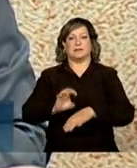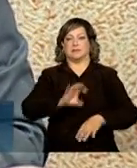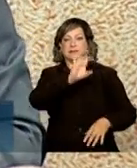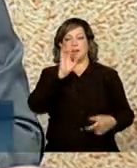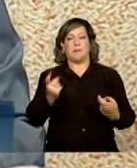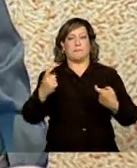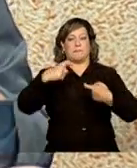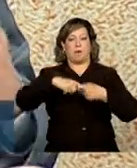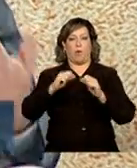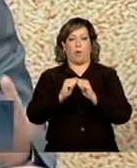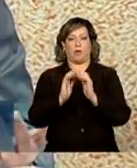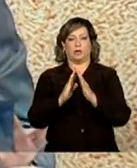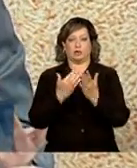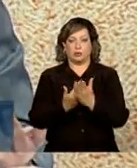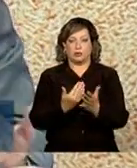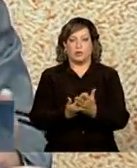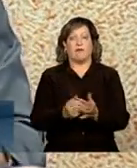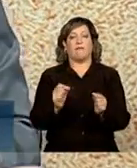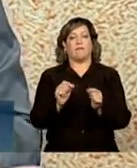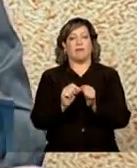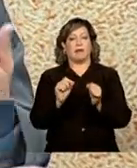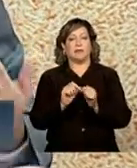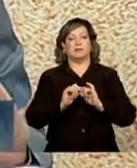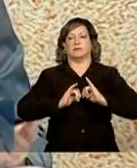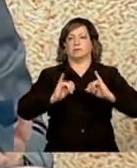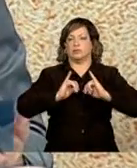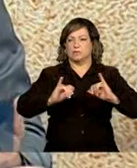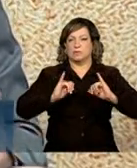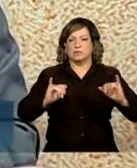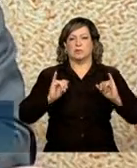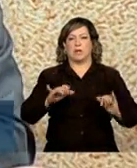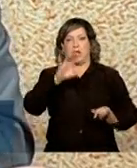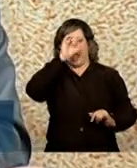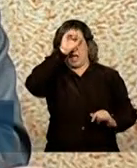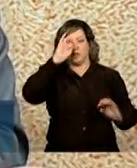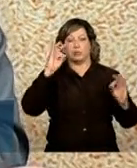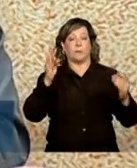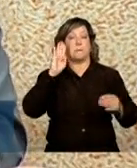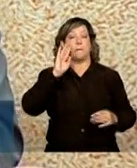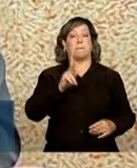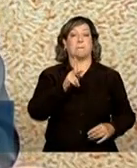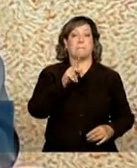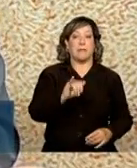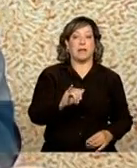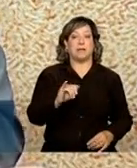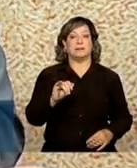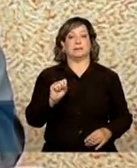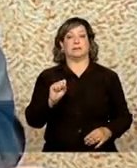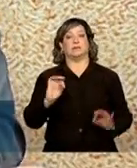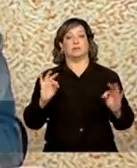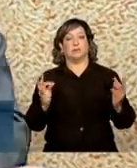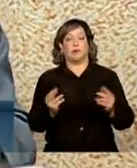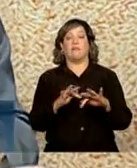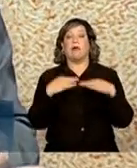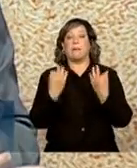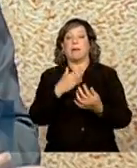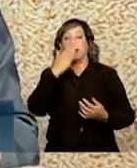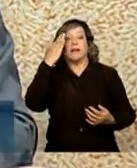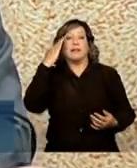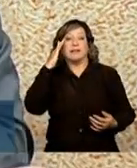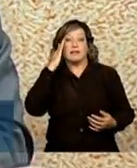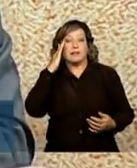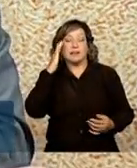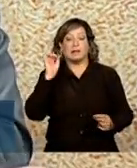com as escolas fazer o processo de conscientização orientação sobretudo pros pais pra família a vacinação dentro da